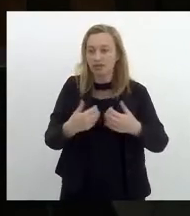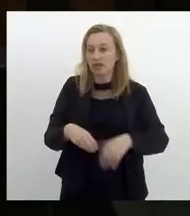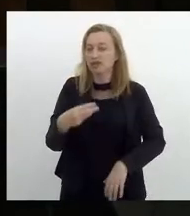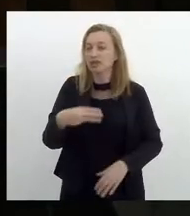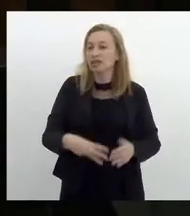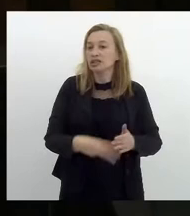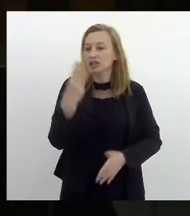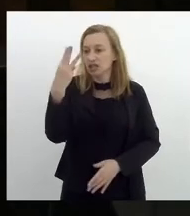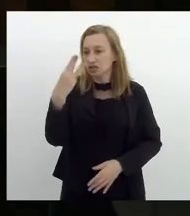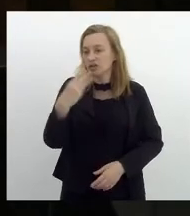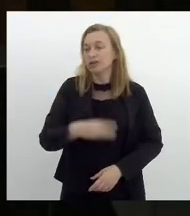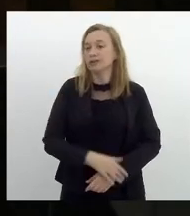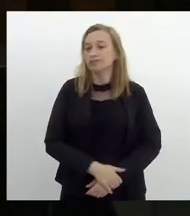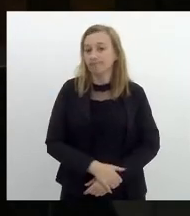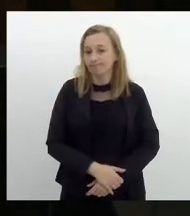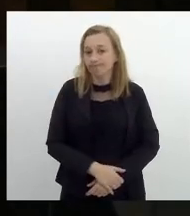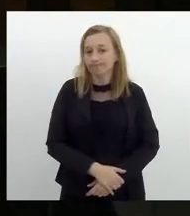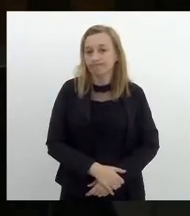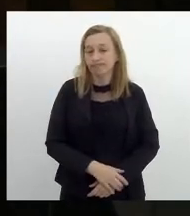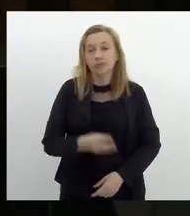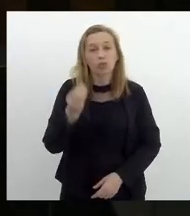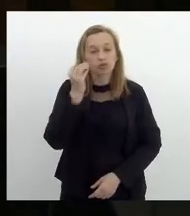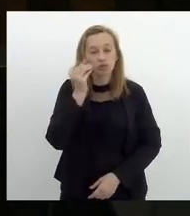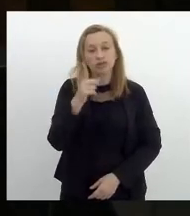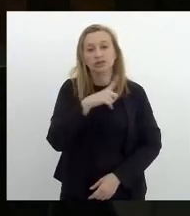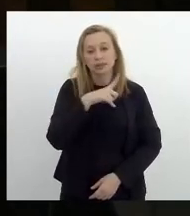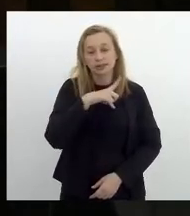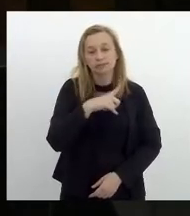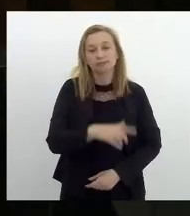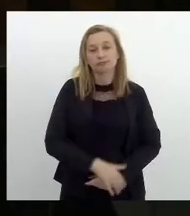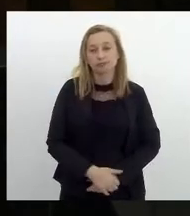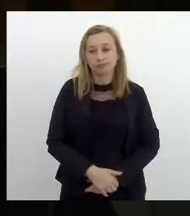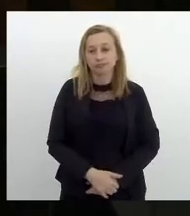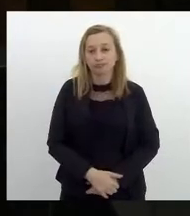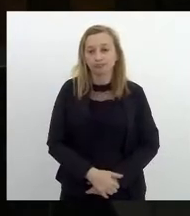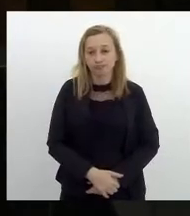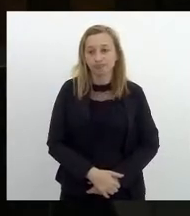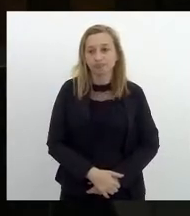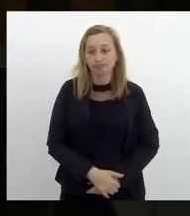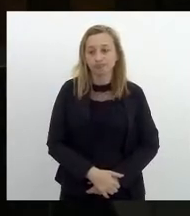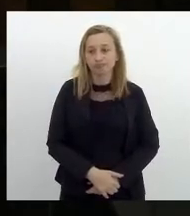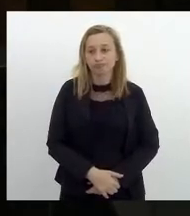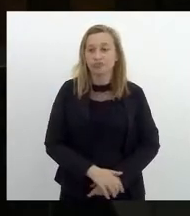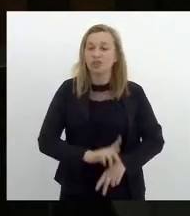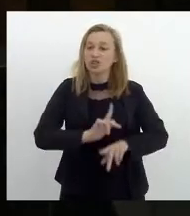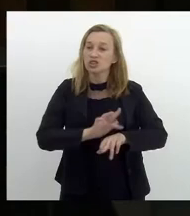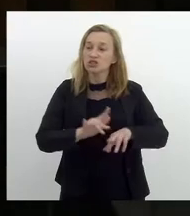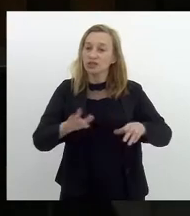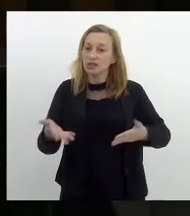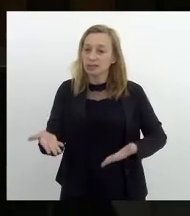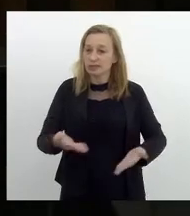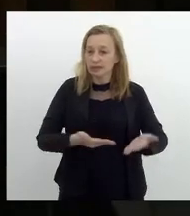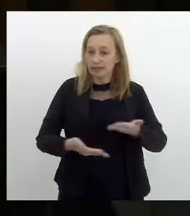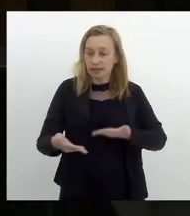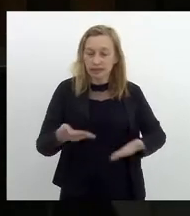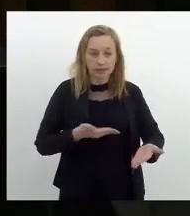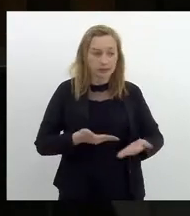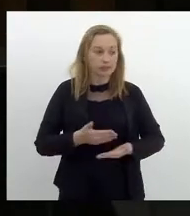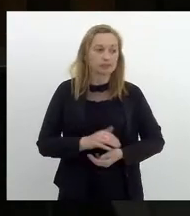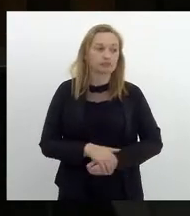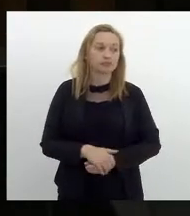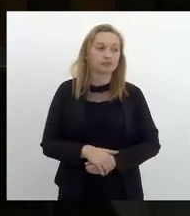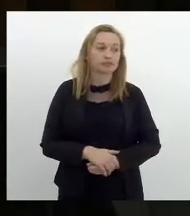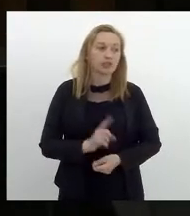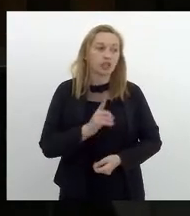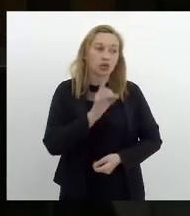mandatos e tive a oportunidade de fazer diversas parcerias.